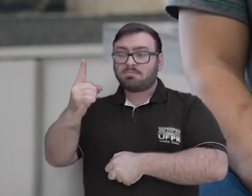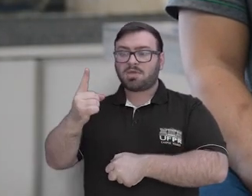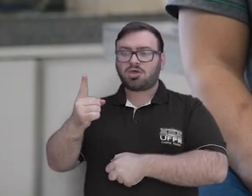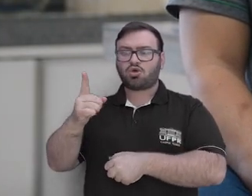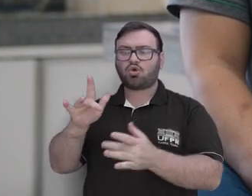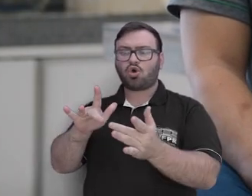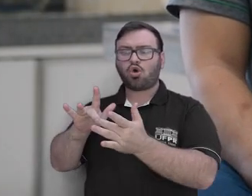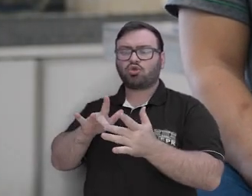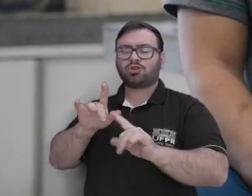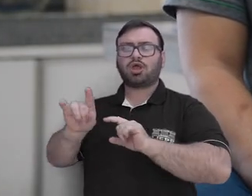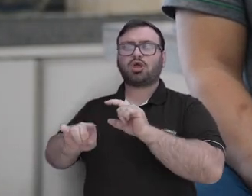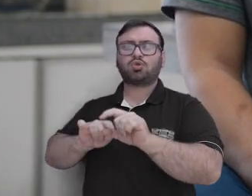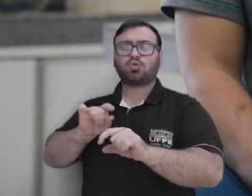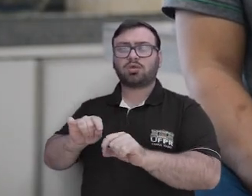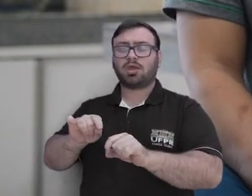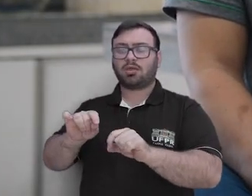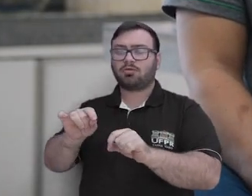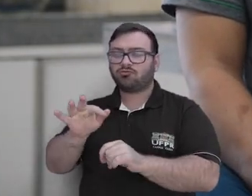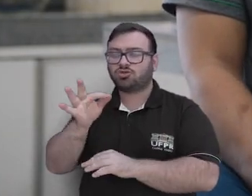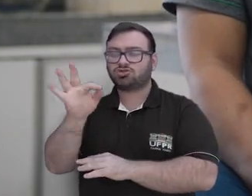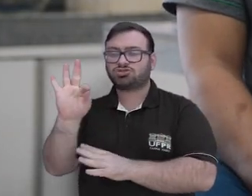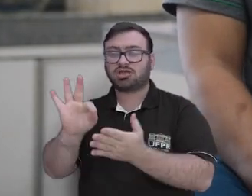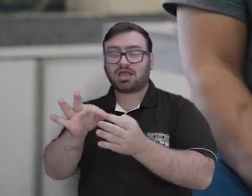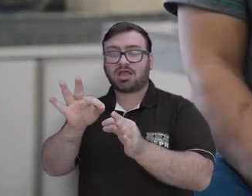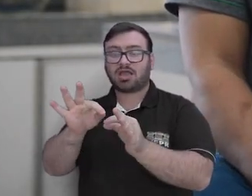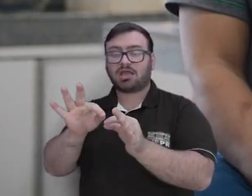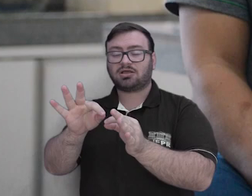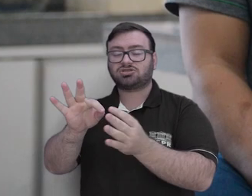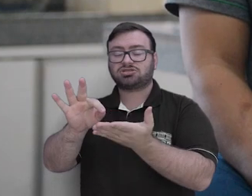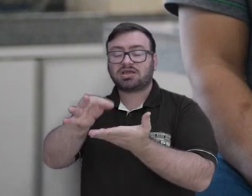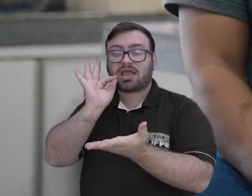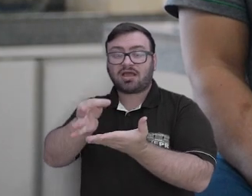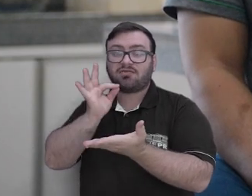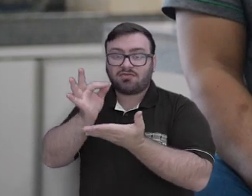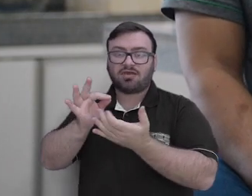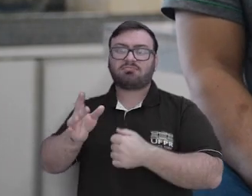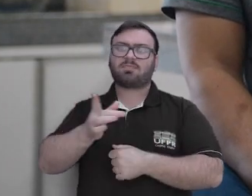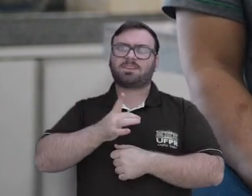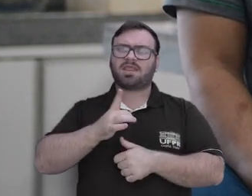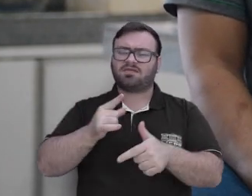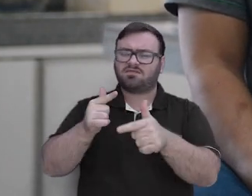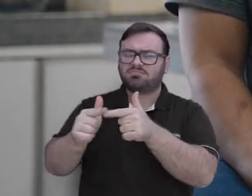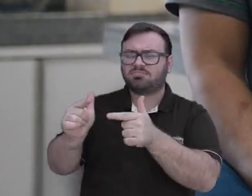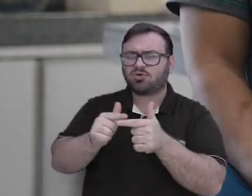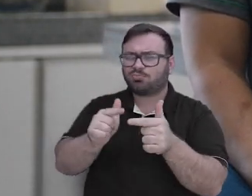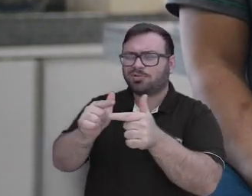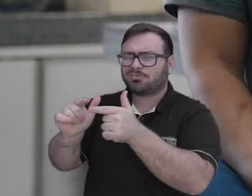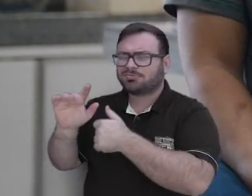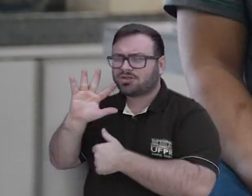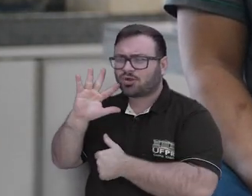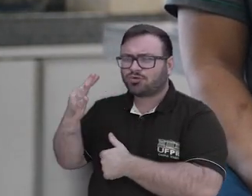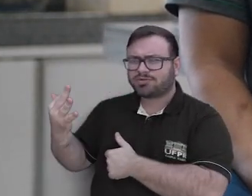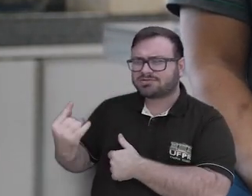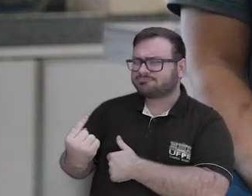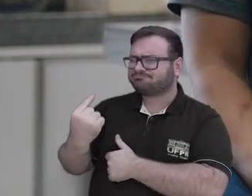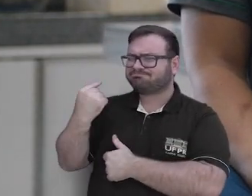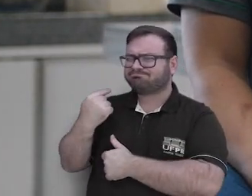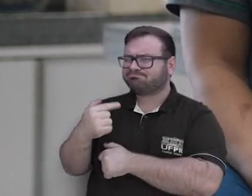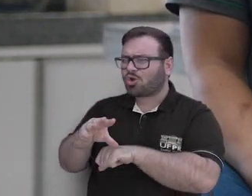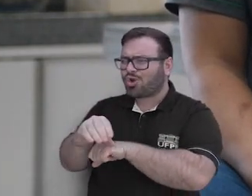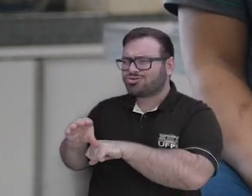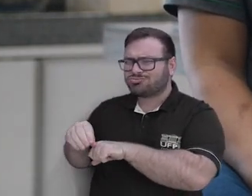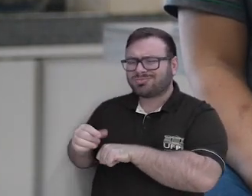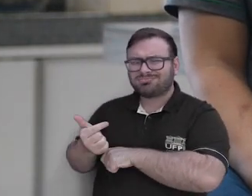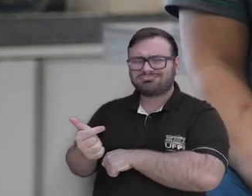tive contato foi a de café, e surgiu alguns problemas que na época não tinha tanto